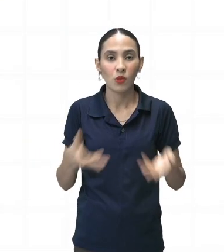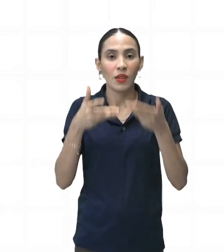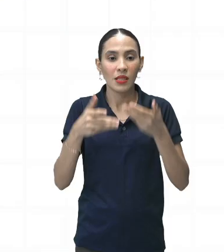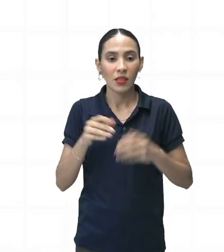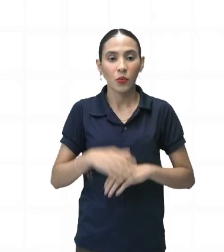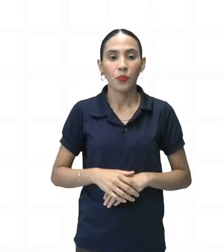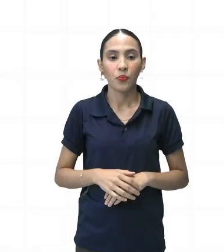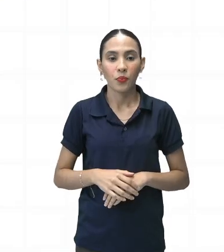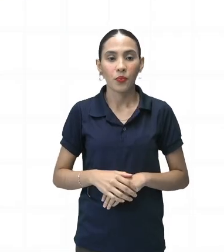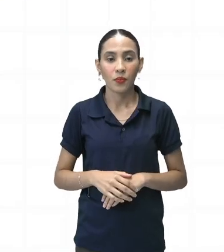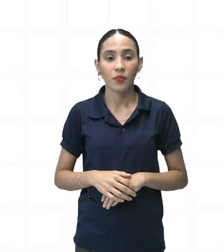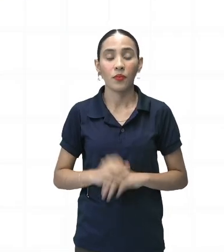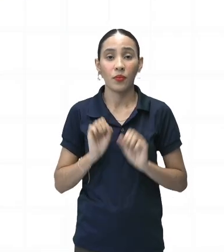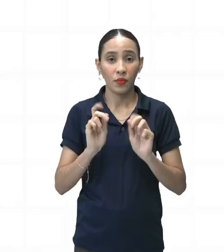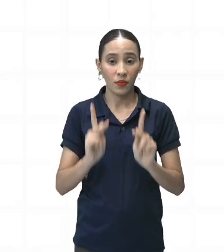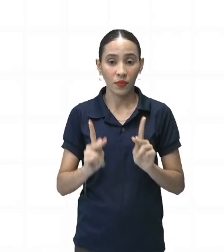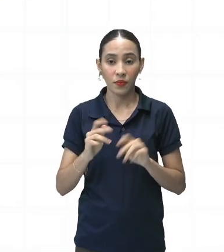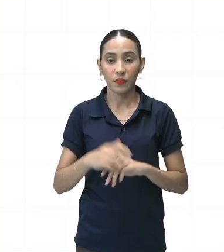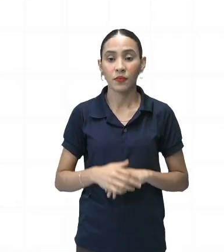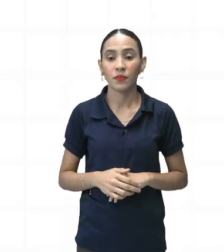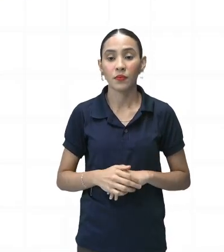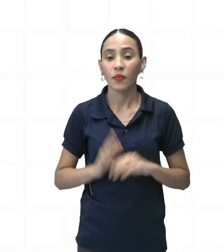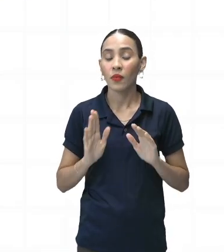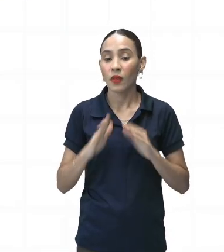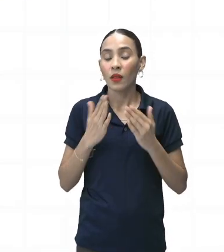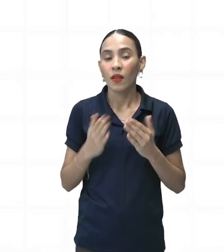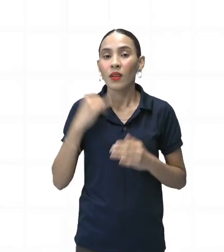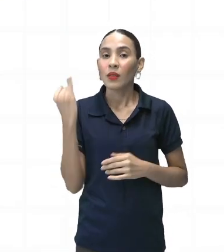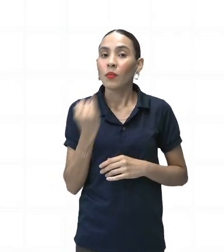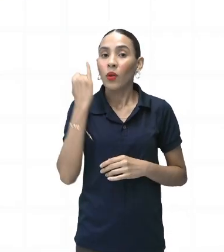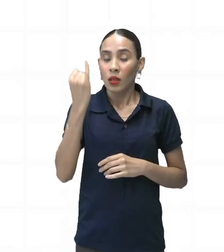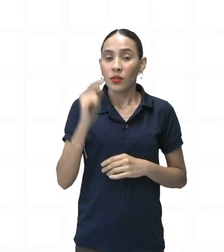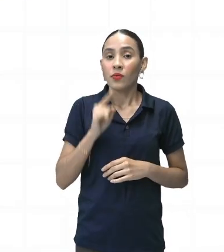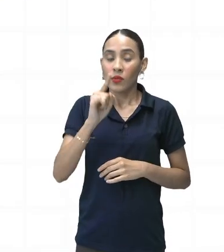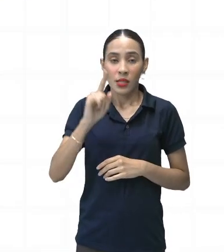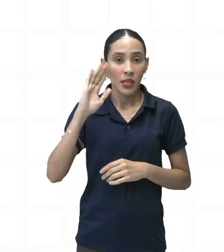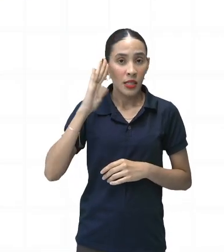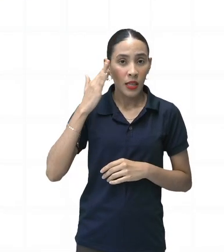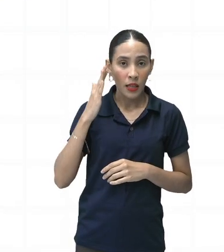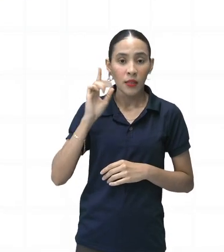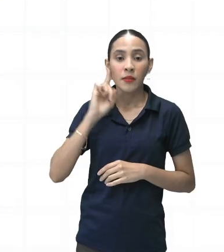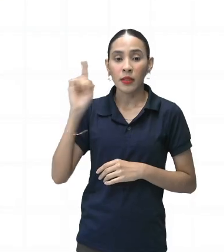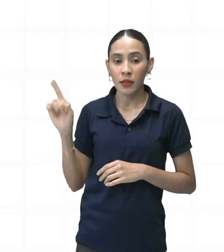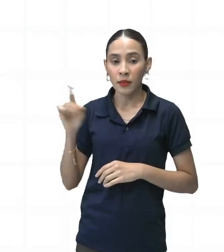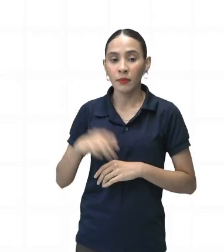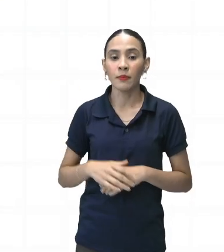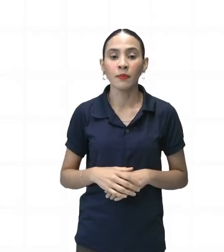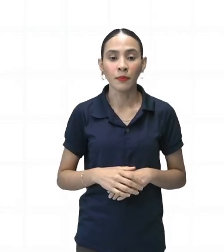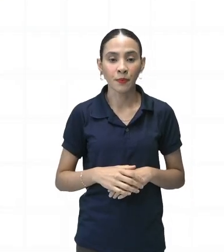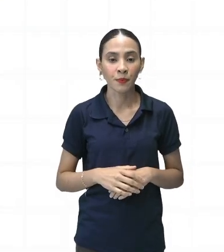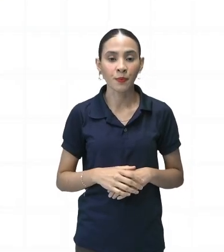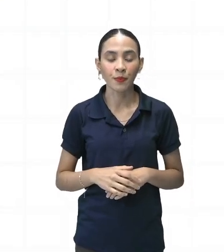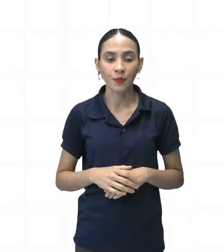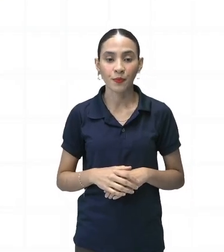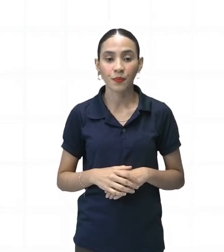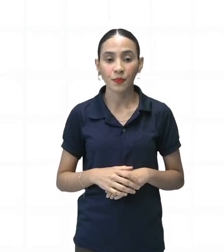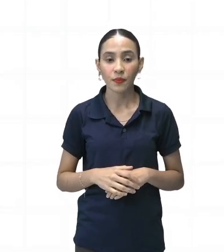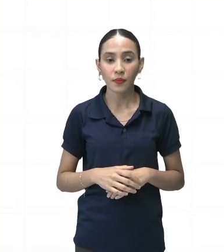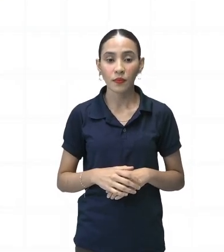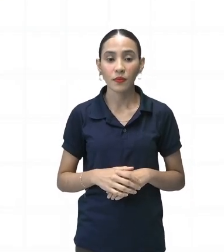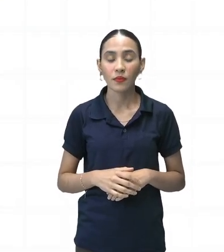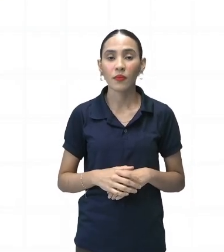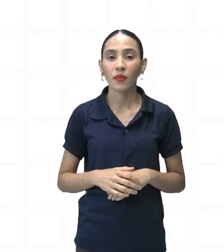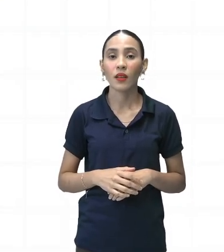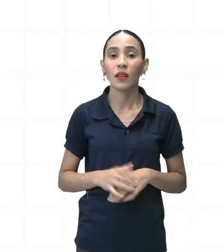motivação. Ok? Então, é muito importante nós entendermos isso. Tá? E aqui